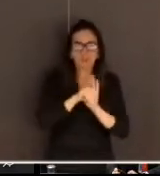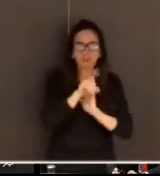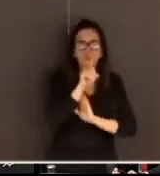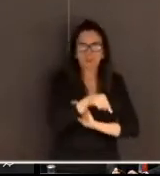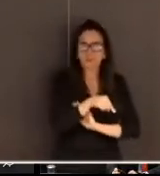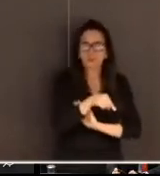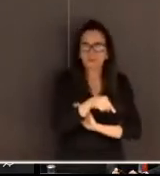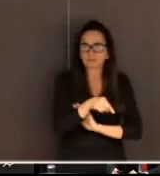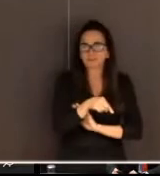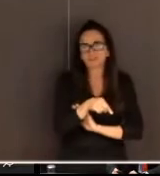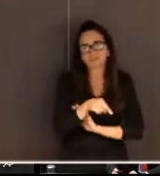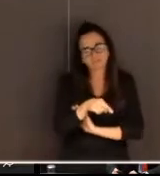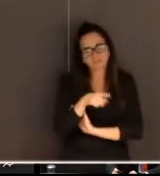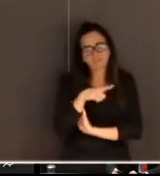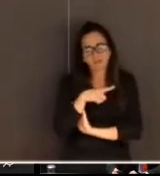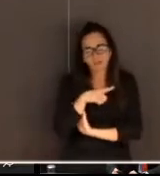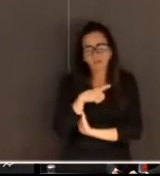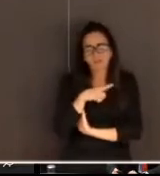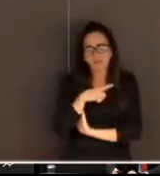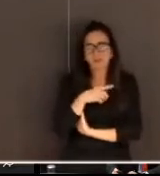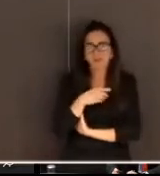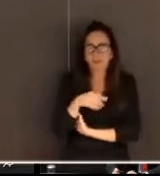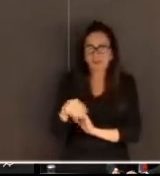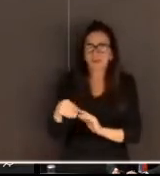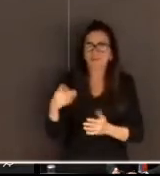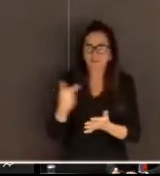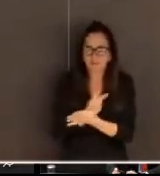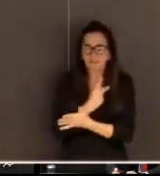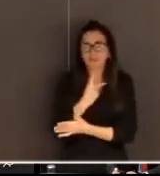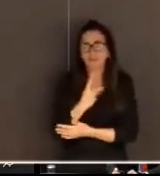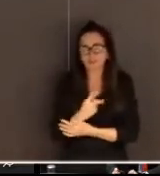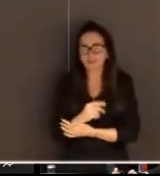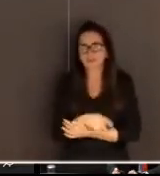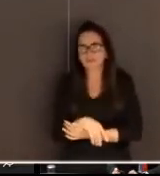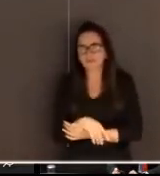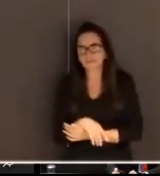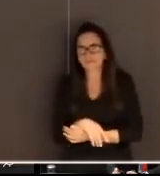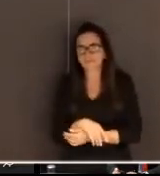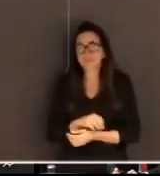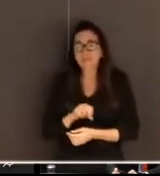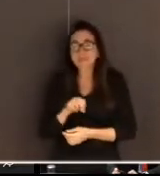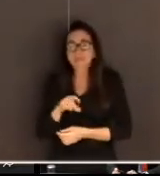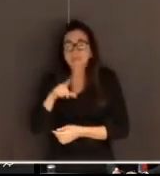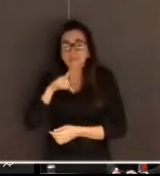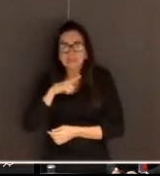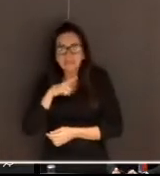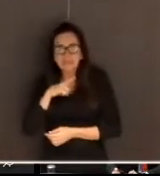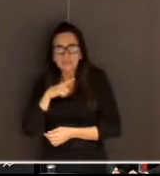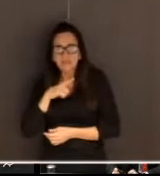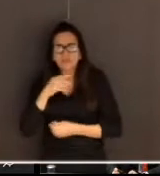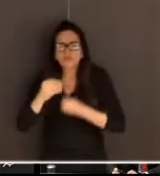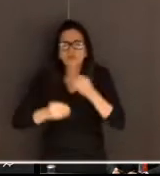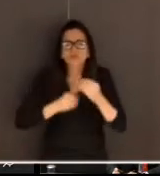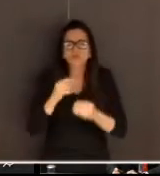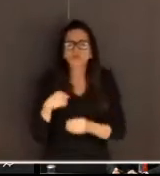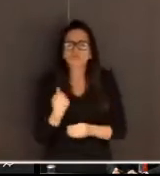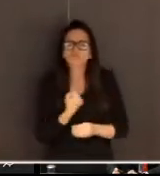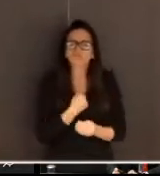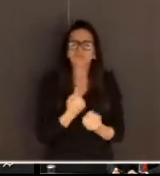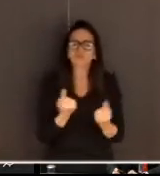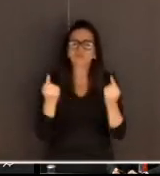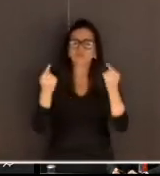equivocada, mas elas existem. Se elas existem, aí é o ponto central. Como eu devo enfrentar